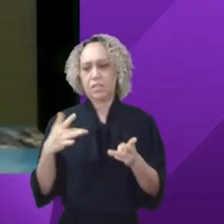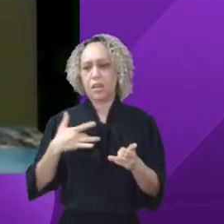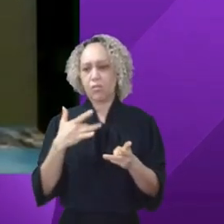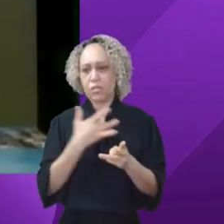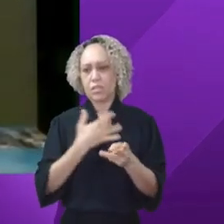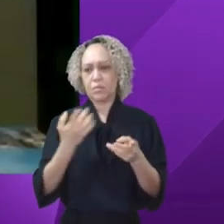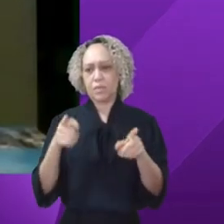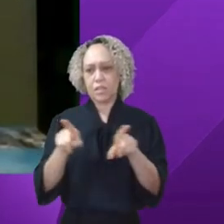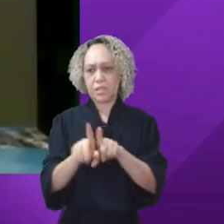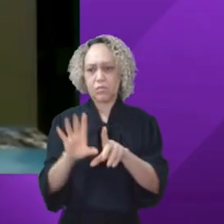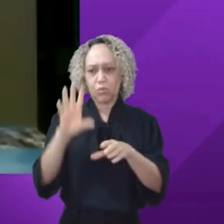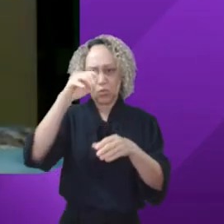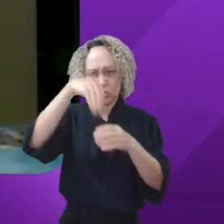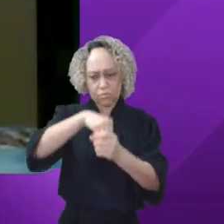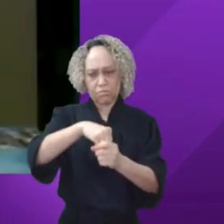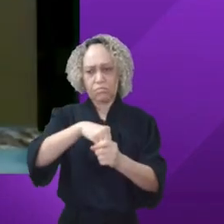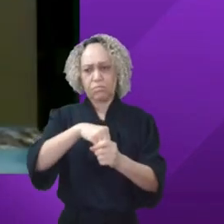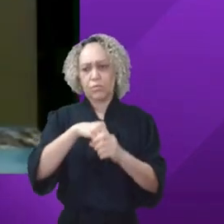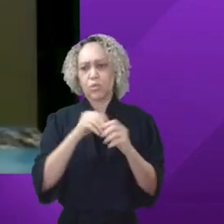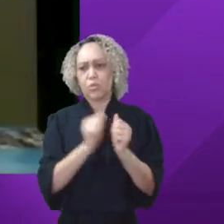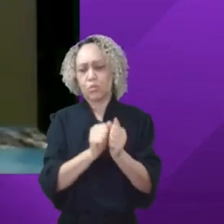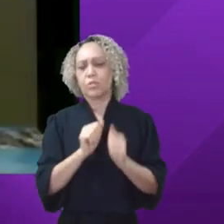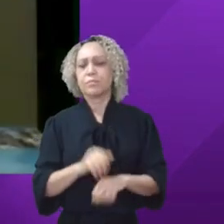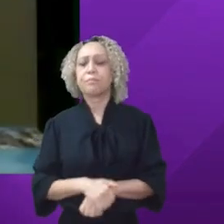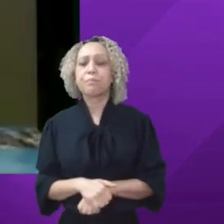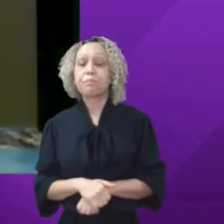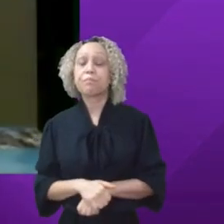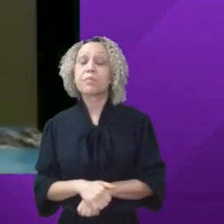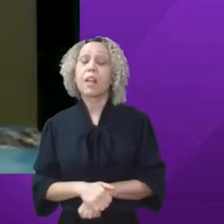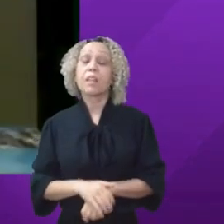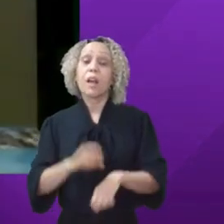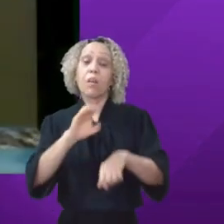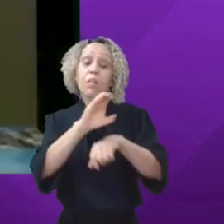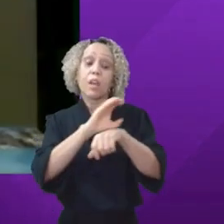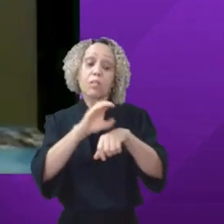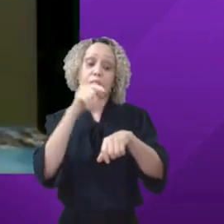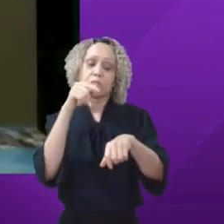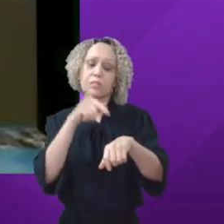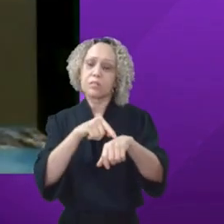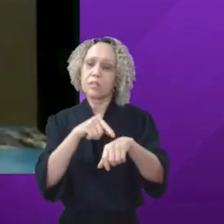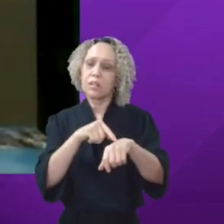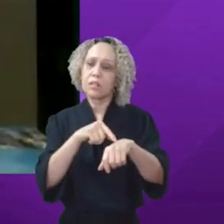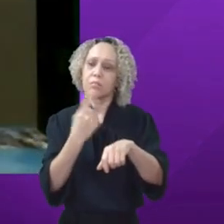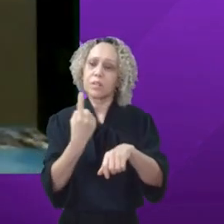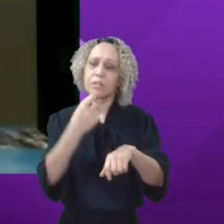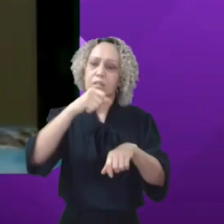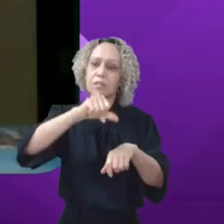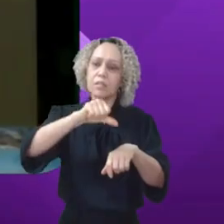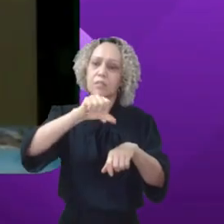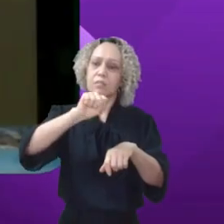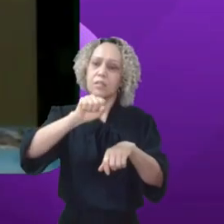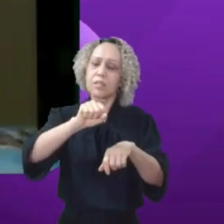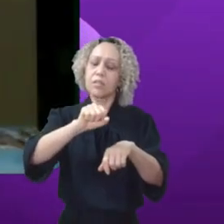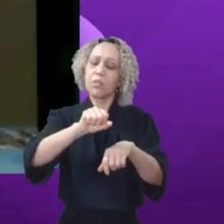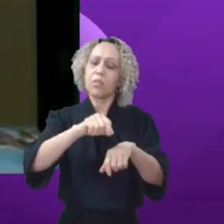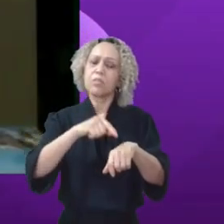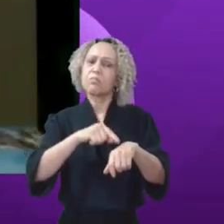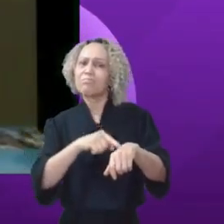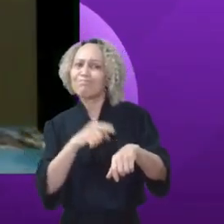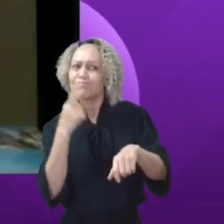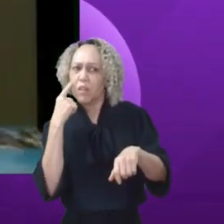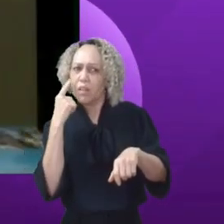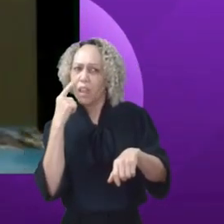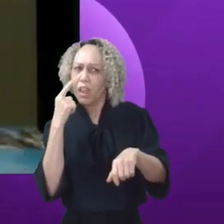nossa responsabilidade, no sentido de que, a partir da Constituição, nós tivéssemos uma lei federal, que é a